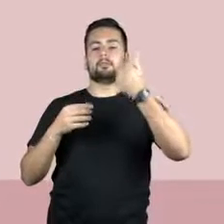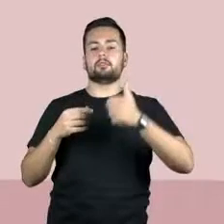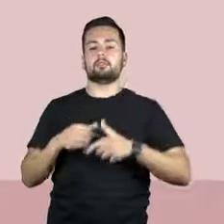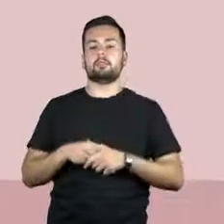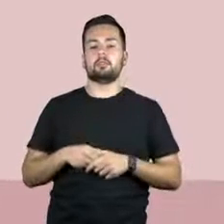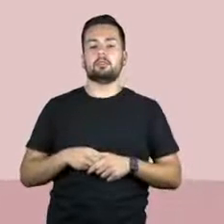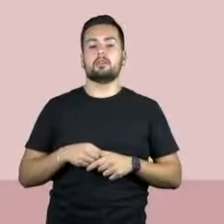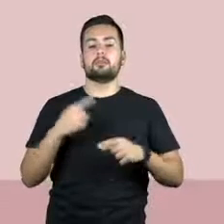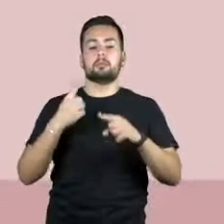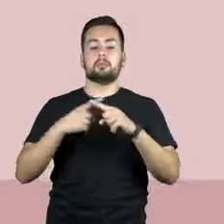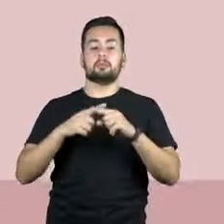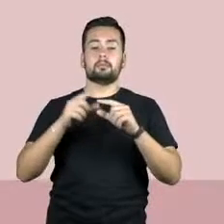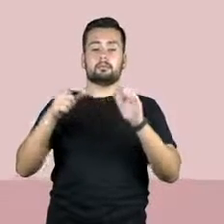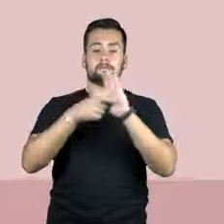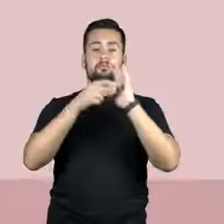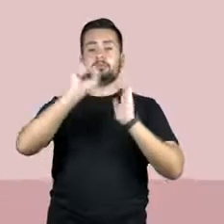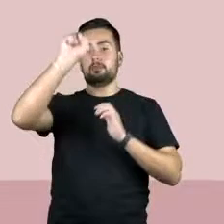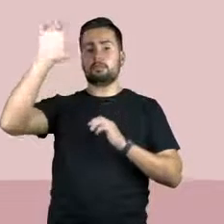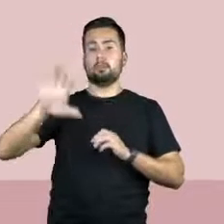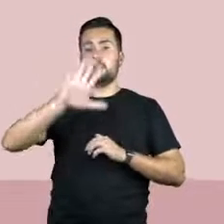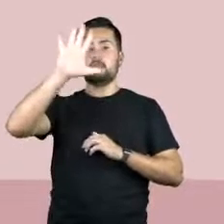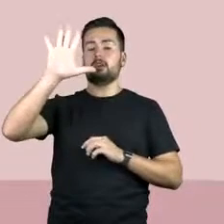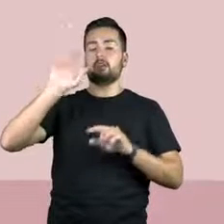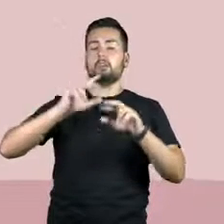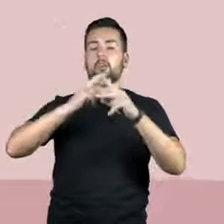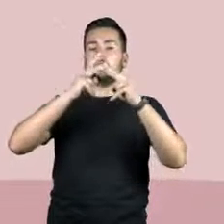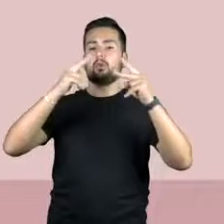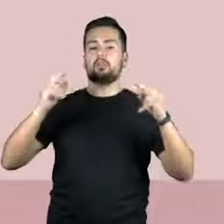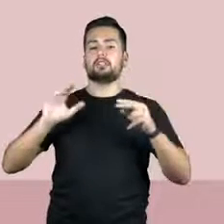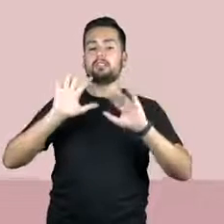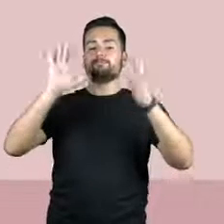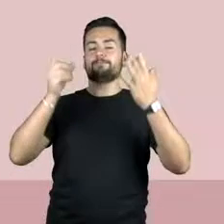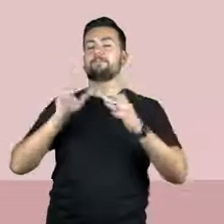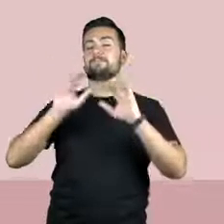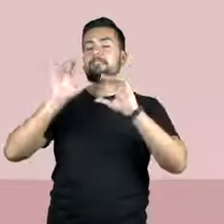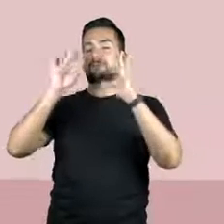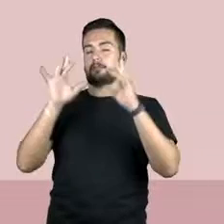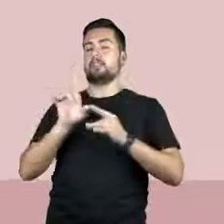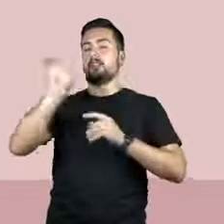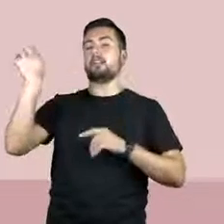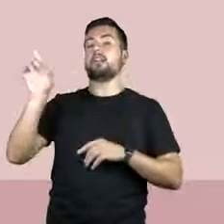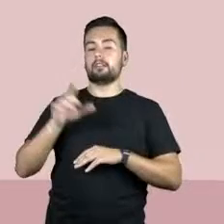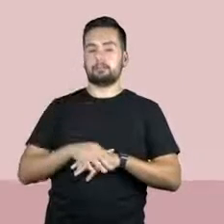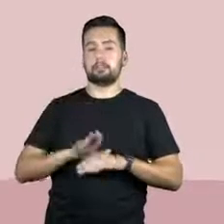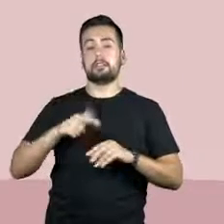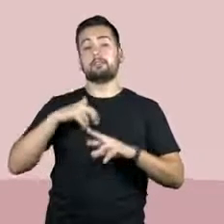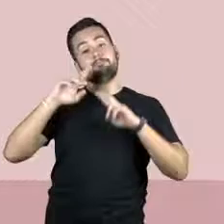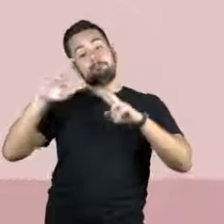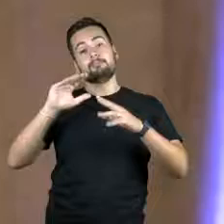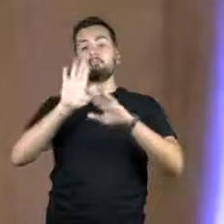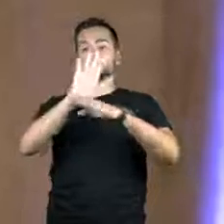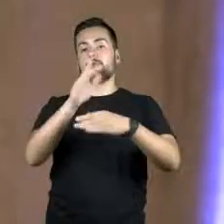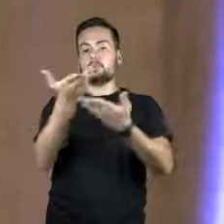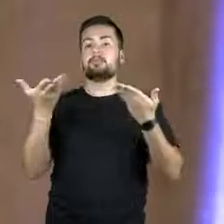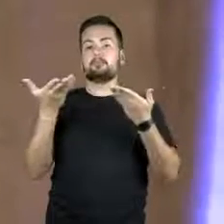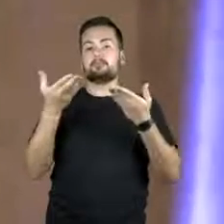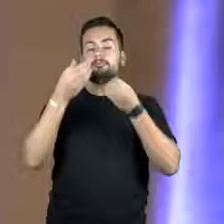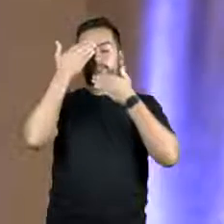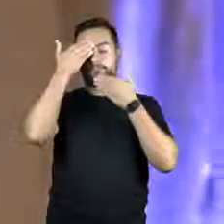europeu, como eu falei, é uma situação muito corriqueira. Né? Então, eles trabalham isso no Eurocódigo e tudo mais. Tá? Espero que tenha ajudado, Armando.